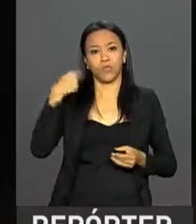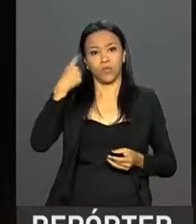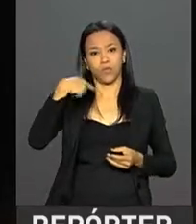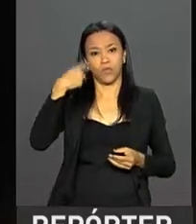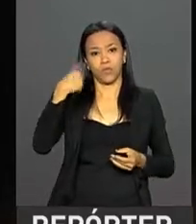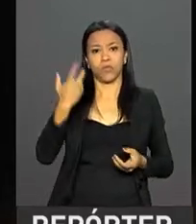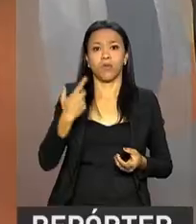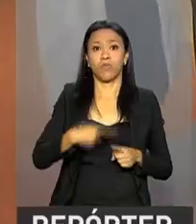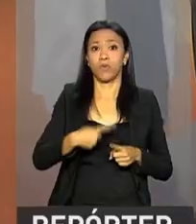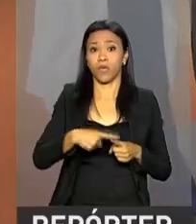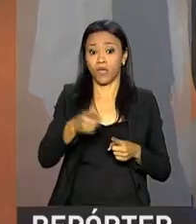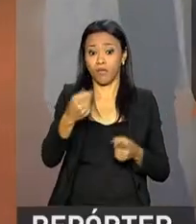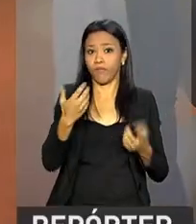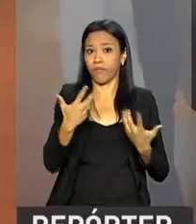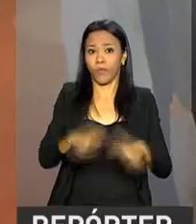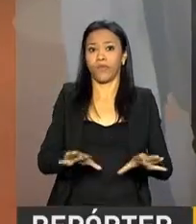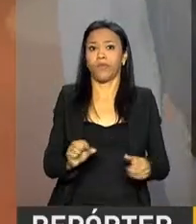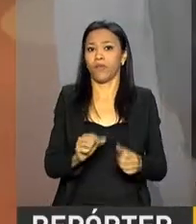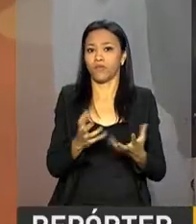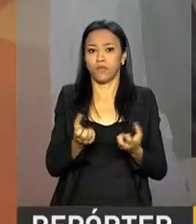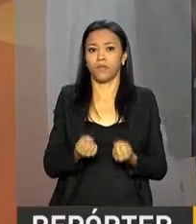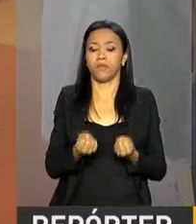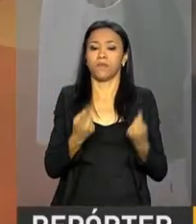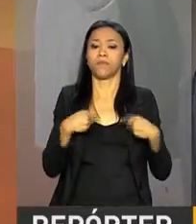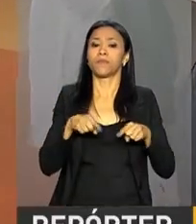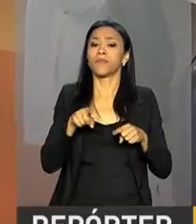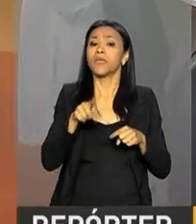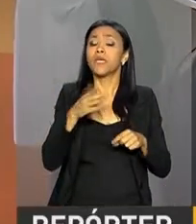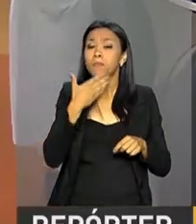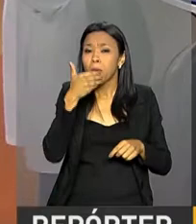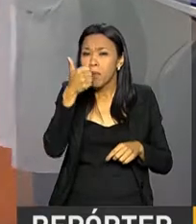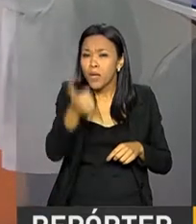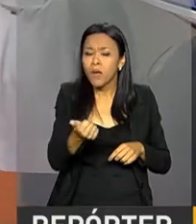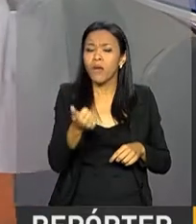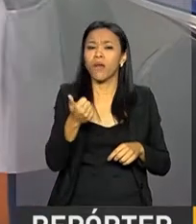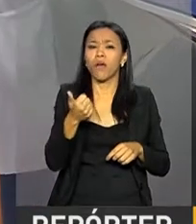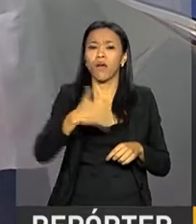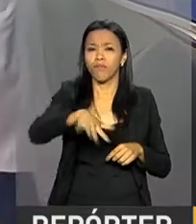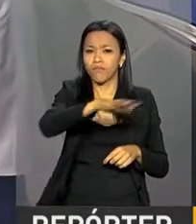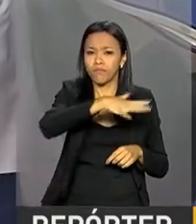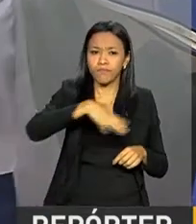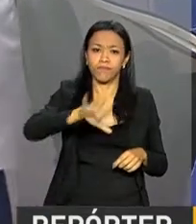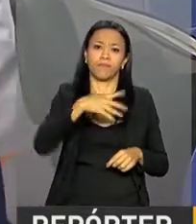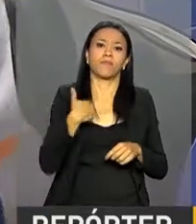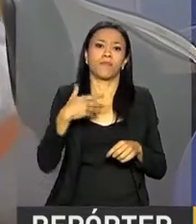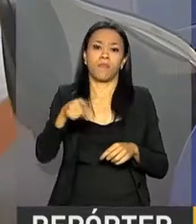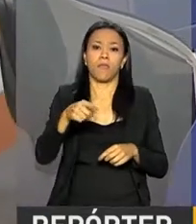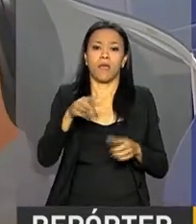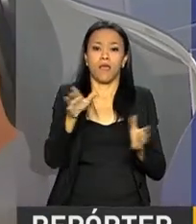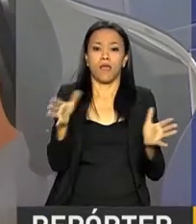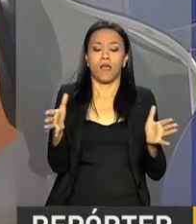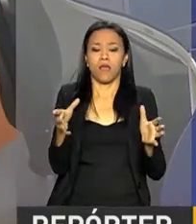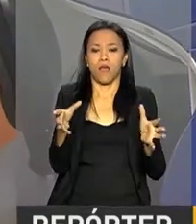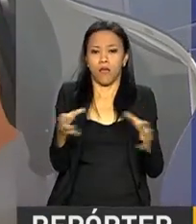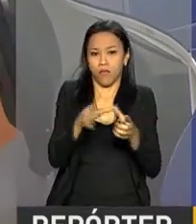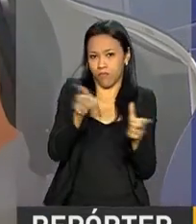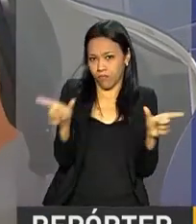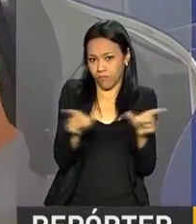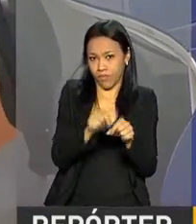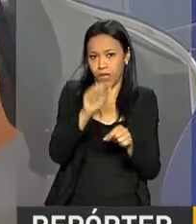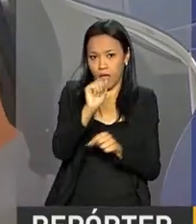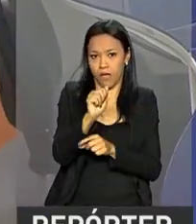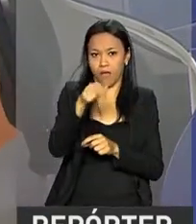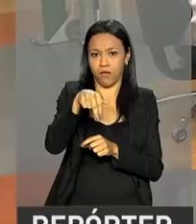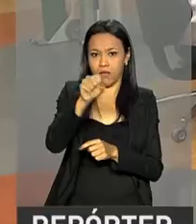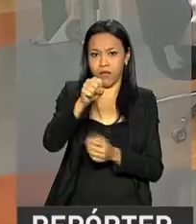autorizar o procedimento. E para melhorar alguns dos serviços oferecidos aos beneficiários, a Agência Nacional de Saúde Suplementar,